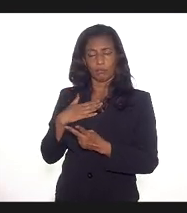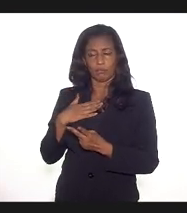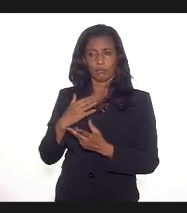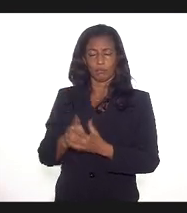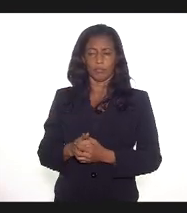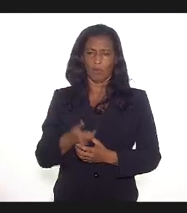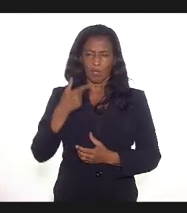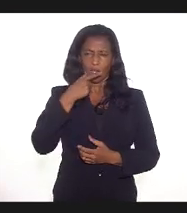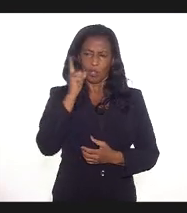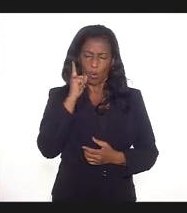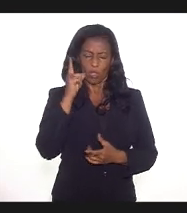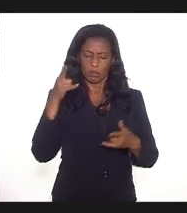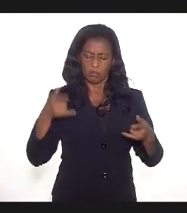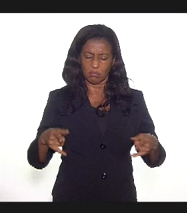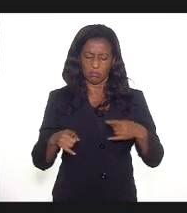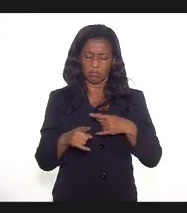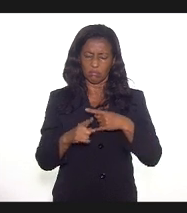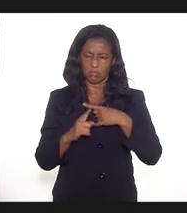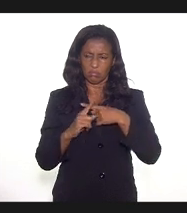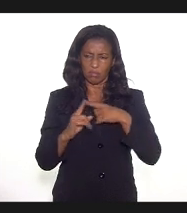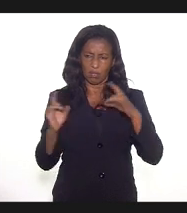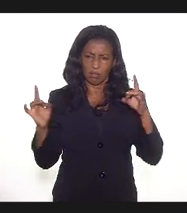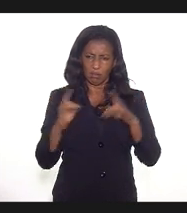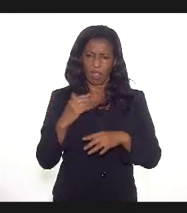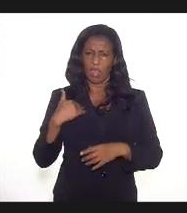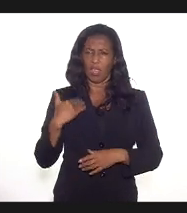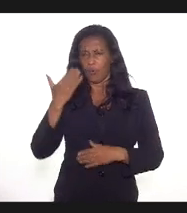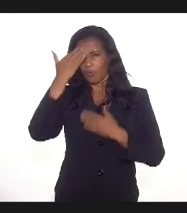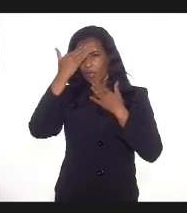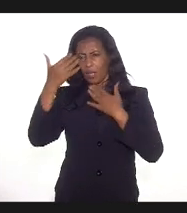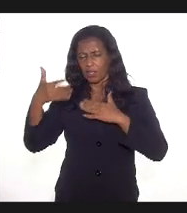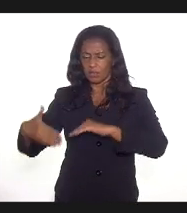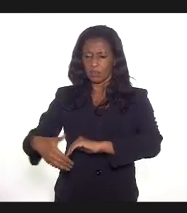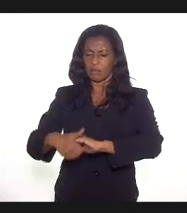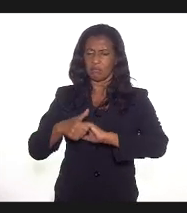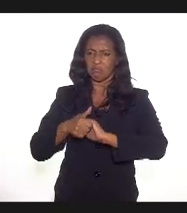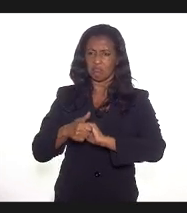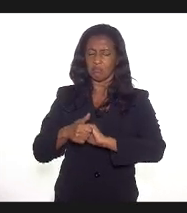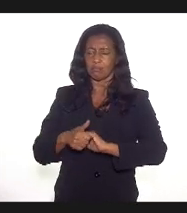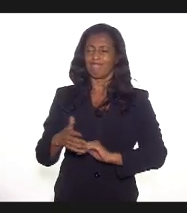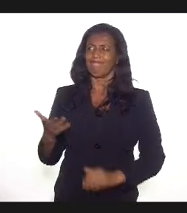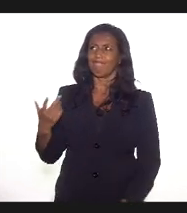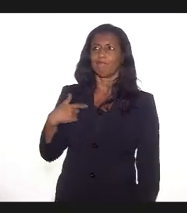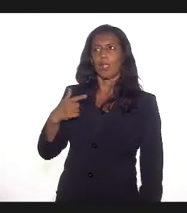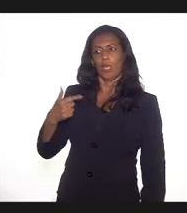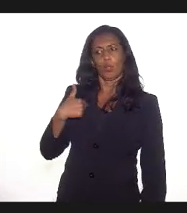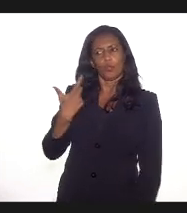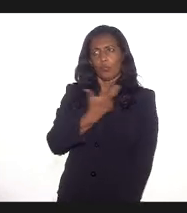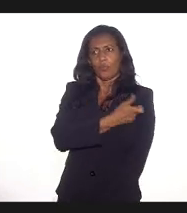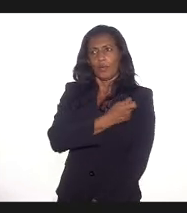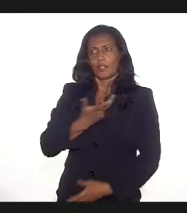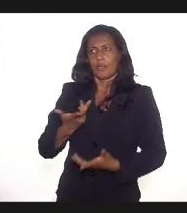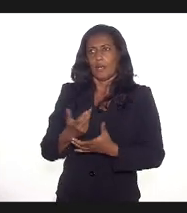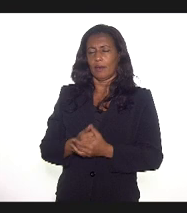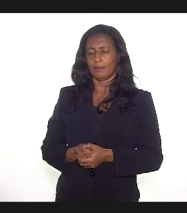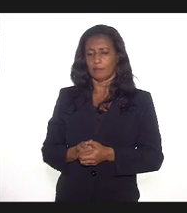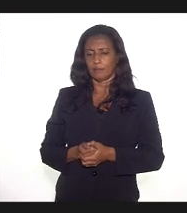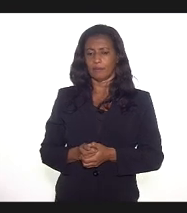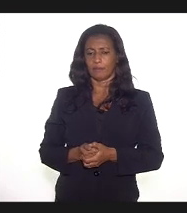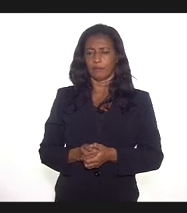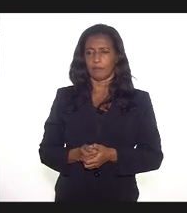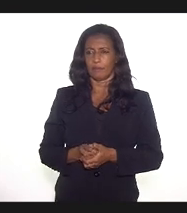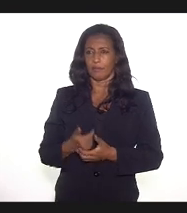enterro, quando terminou o enterro, eu fui lá agradecer o coveiro, ele falou, poxa, a gente não foi vacinado ainda. A gente